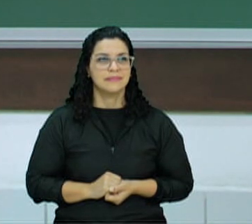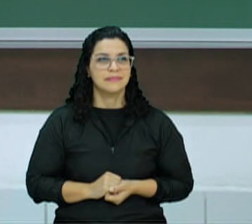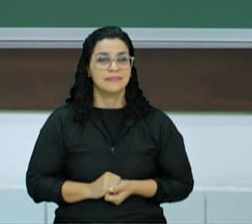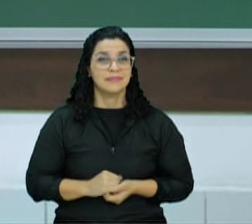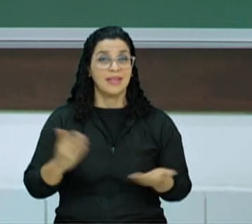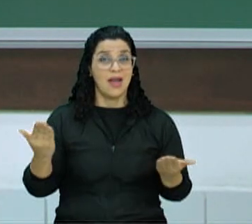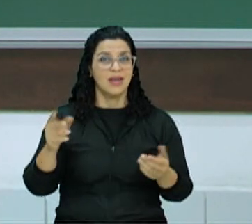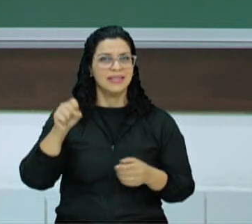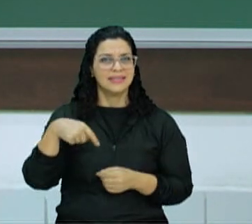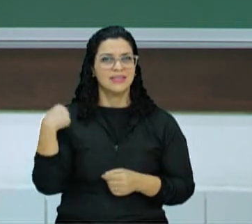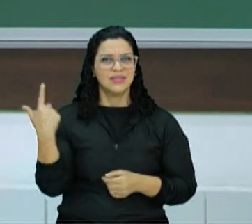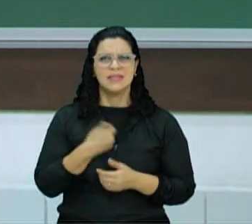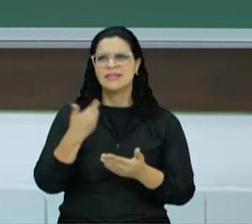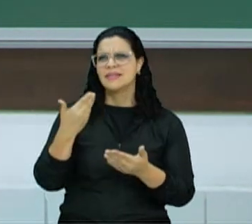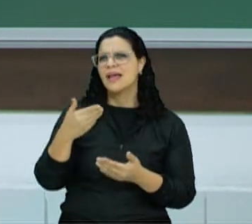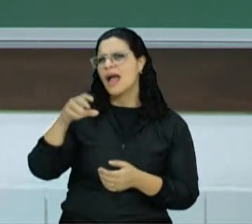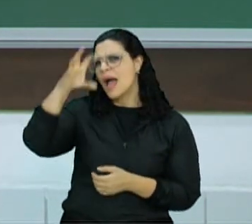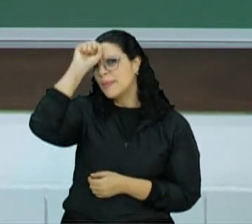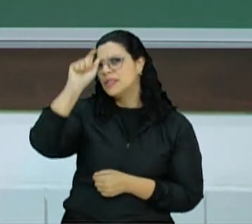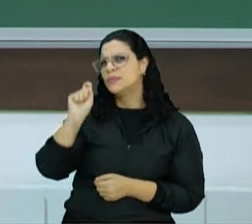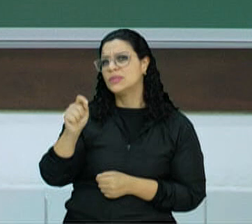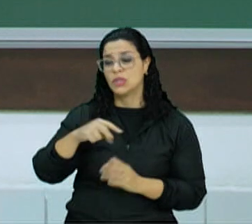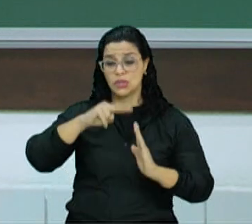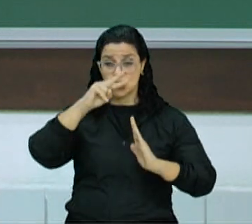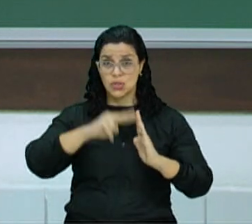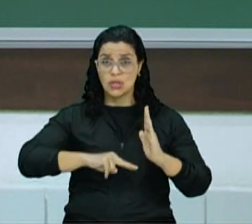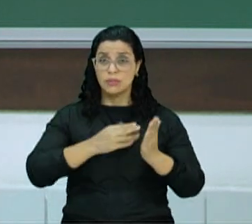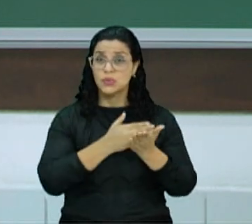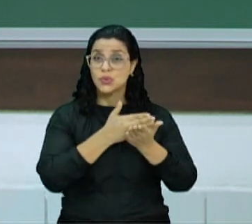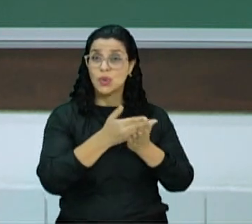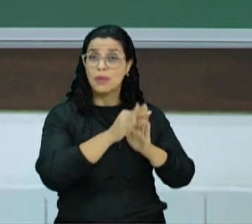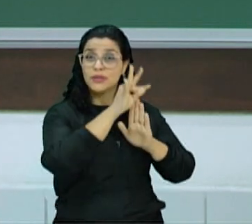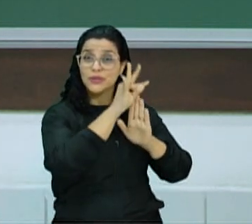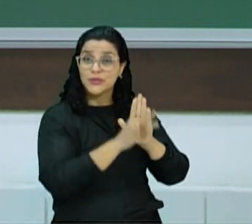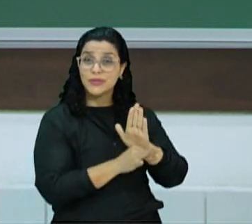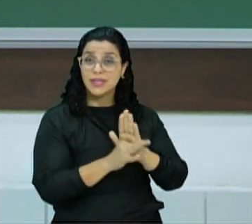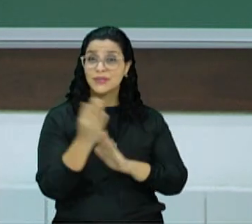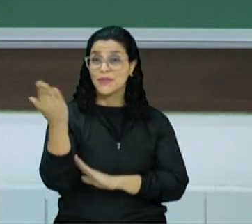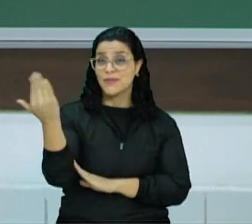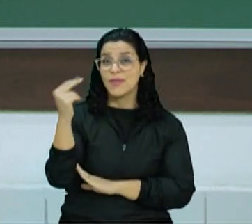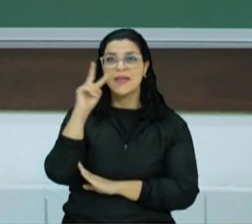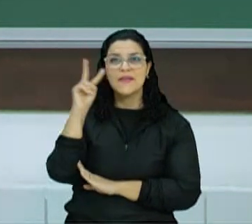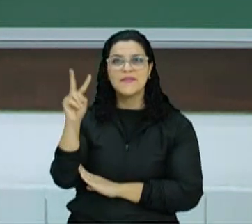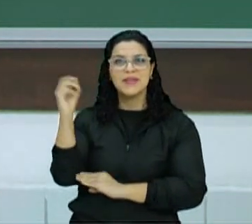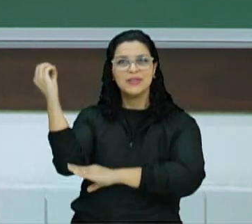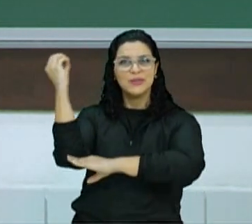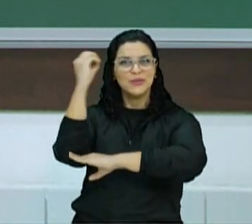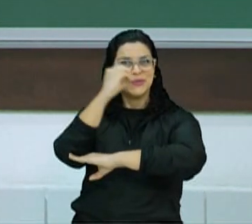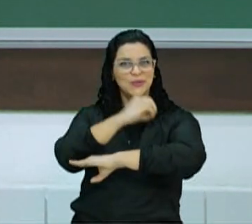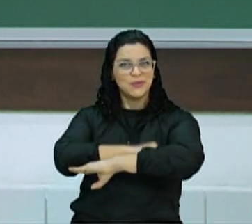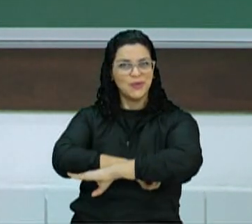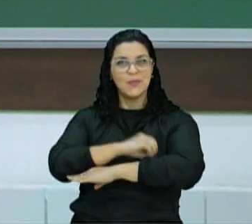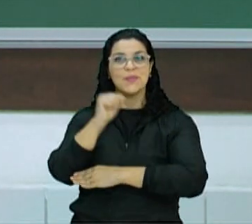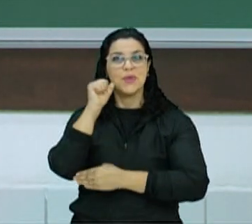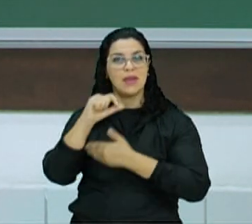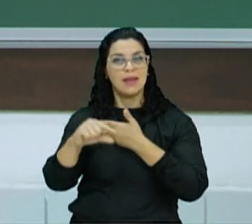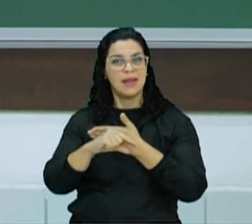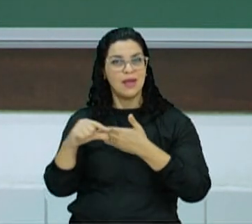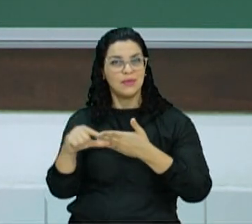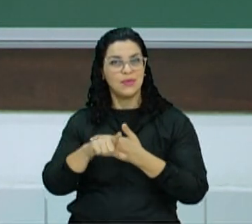Opa, agora sim. Nós hoje lemos a primeira parte do conto Venha Ver o Pôr do Sol, de Lígia Fagundes